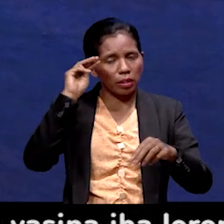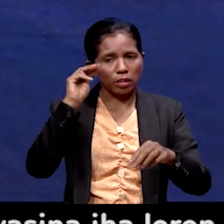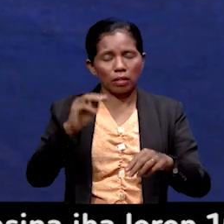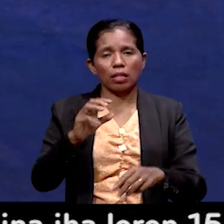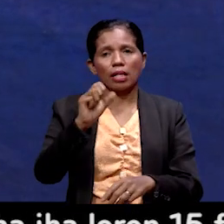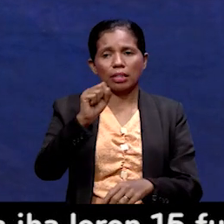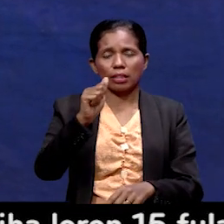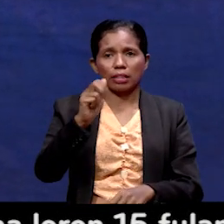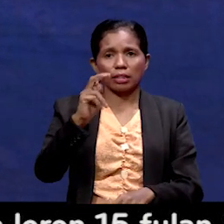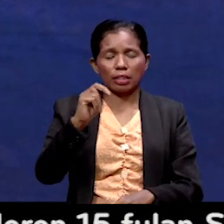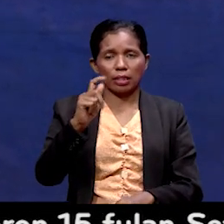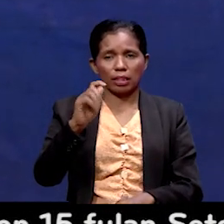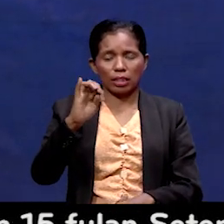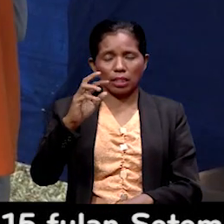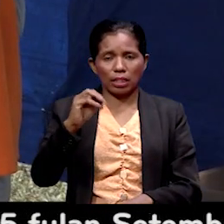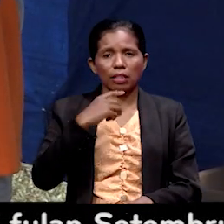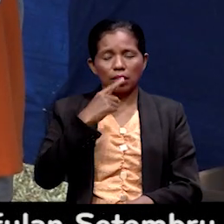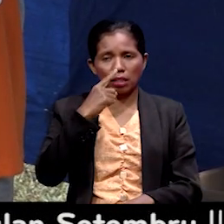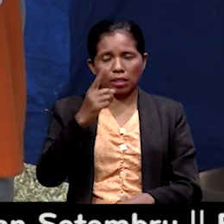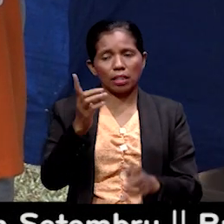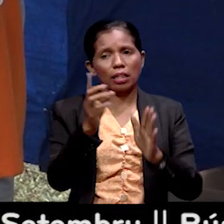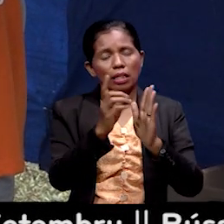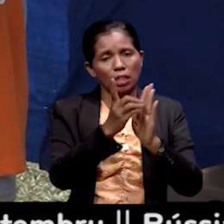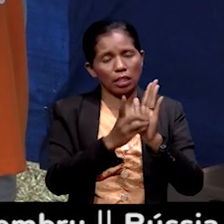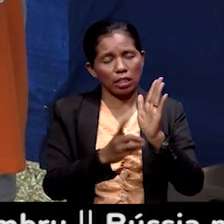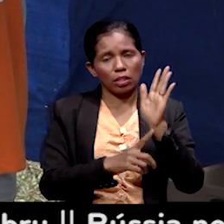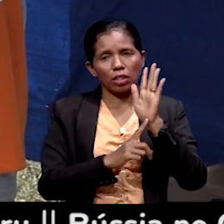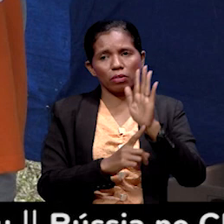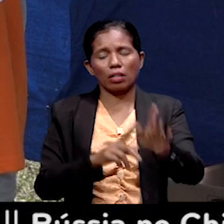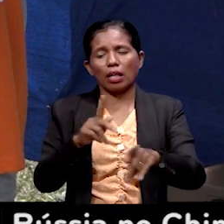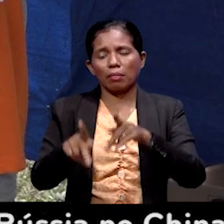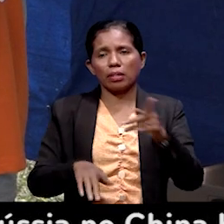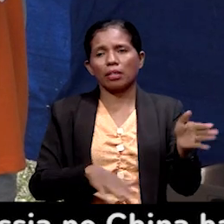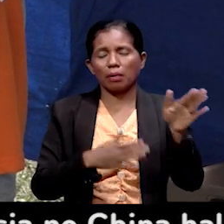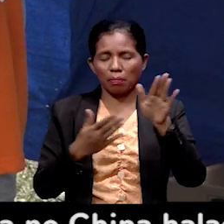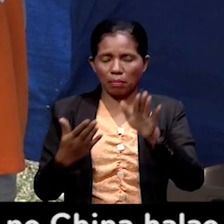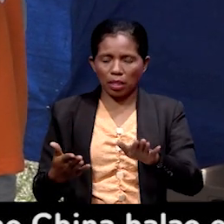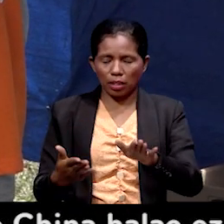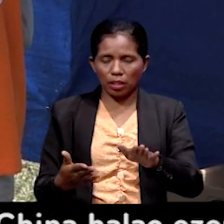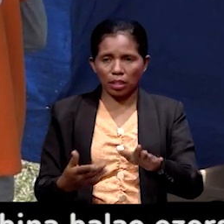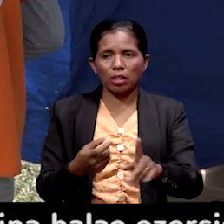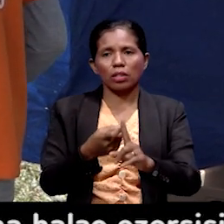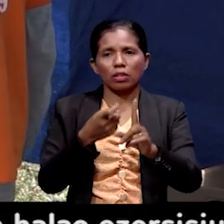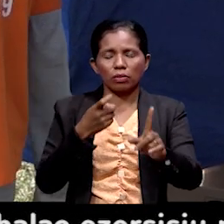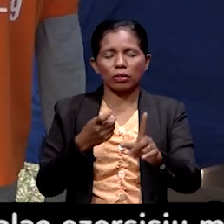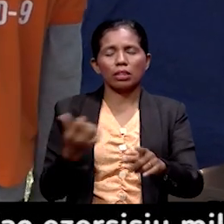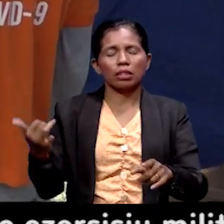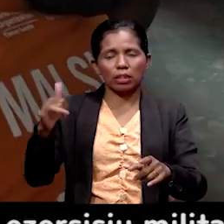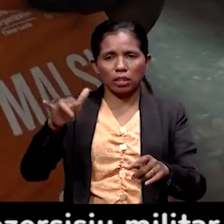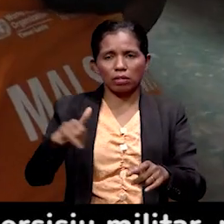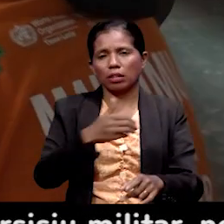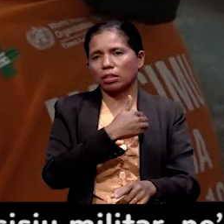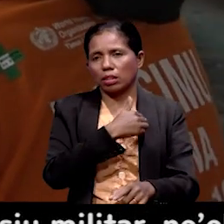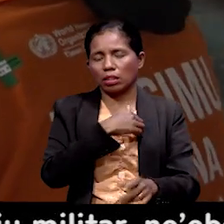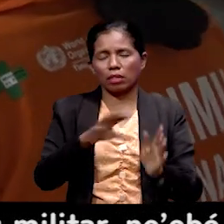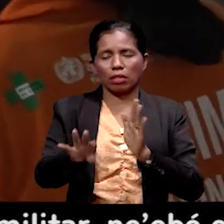Gomes Hateteng, estatística atual haturu, maioria husi sira nebe mate onamos, mai husi sira nebe mak sedauk